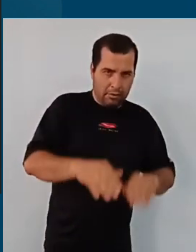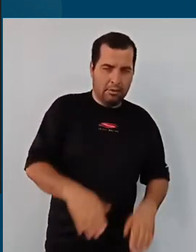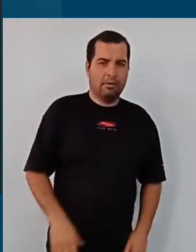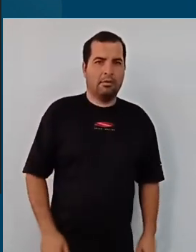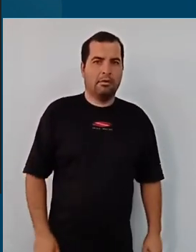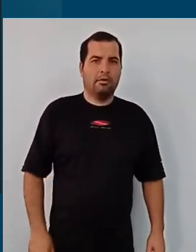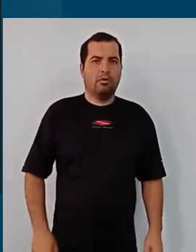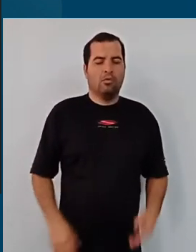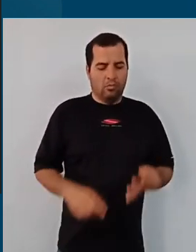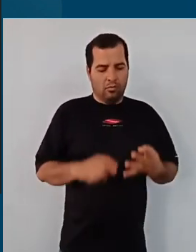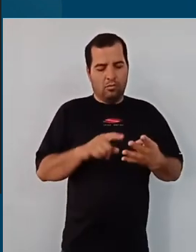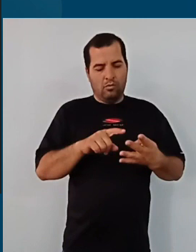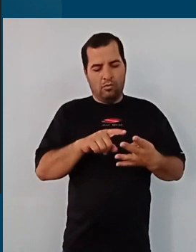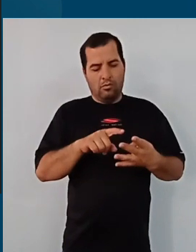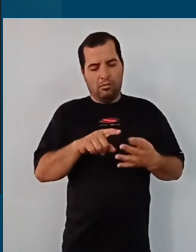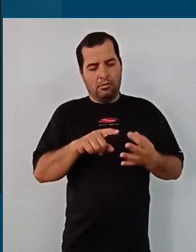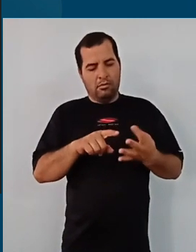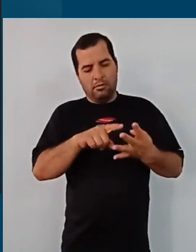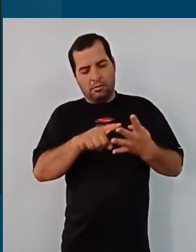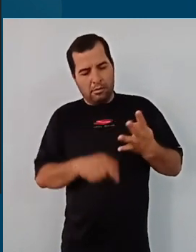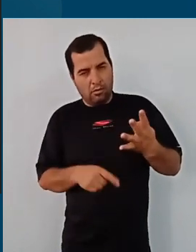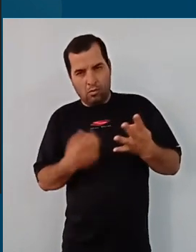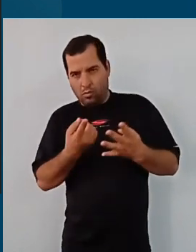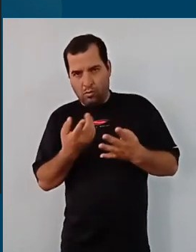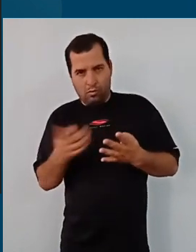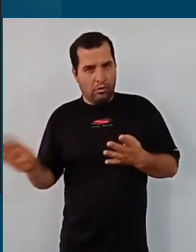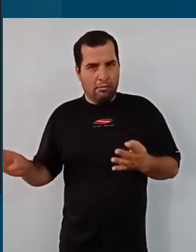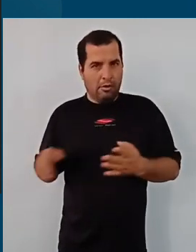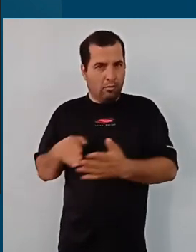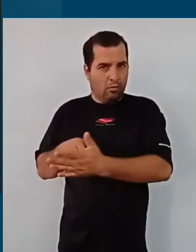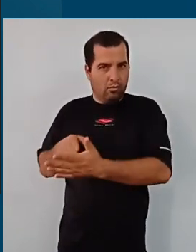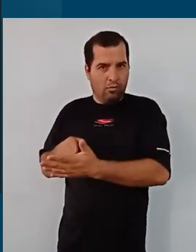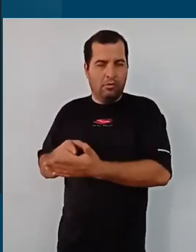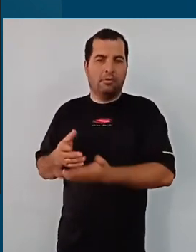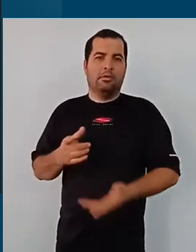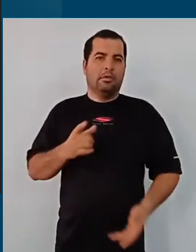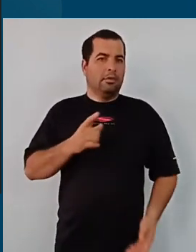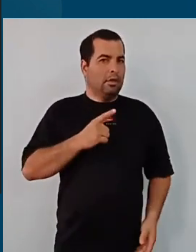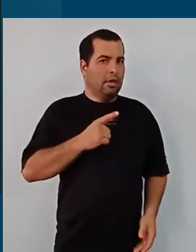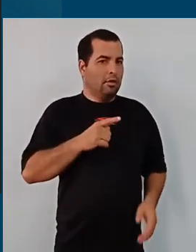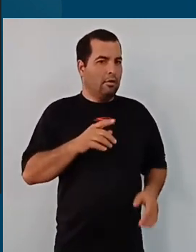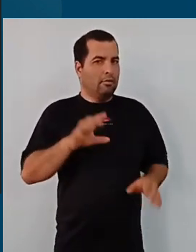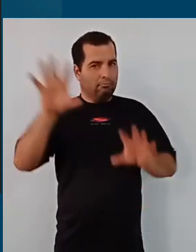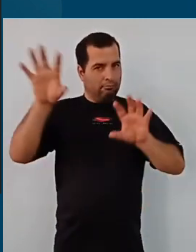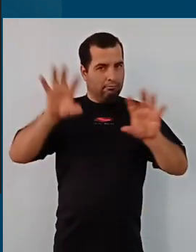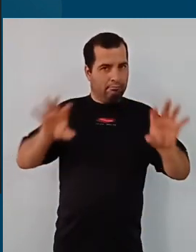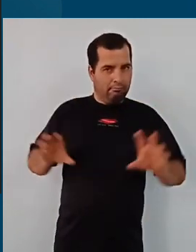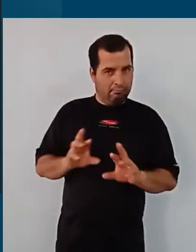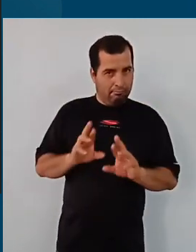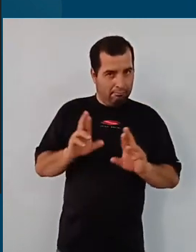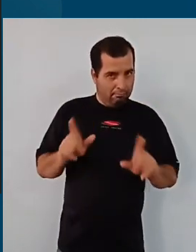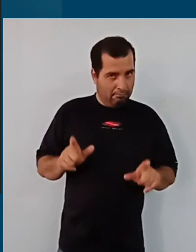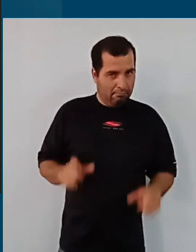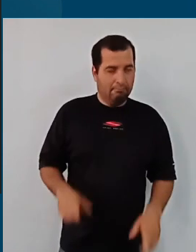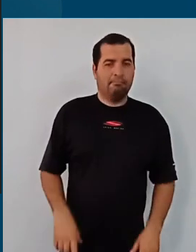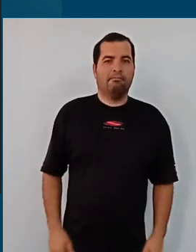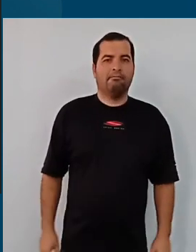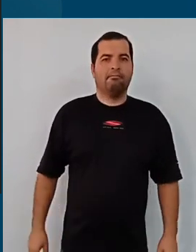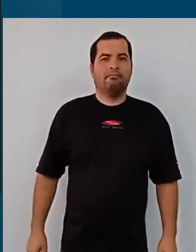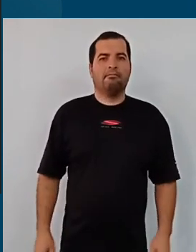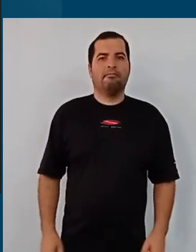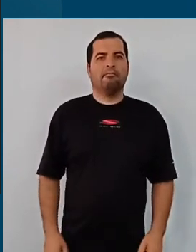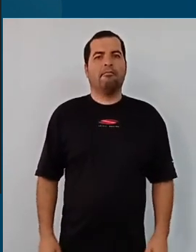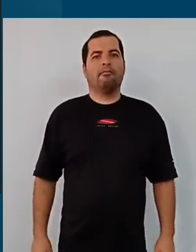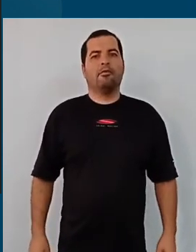As 3 últimas enveredam para outros campos na sua essência.